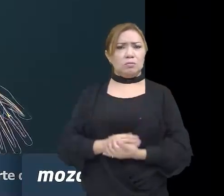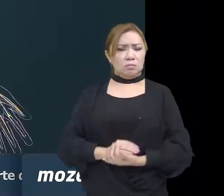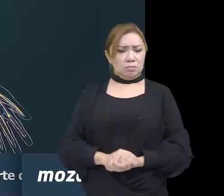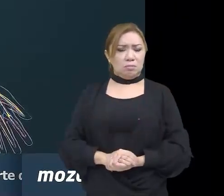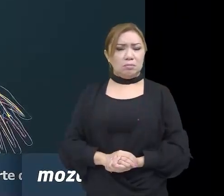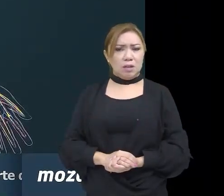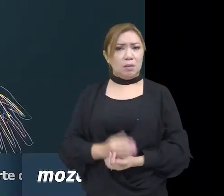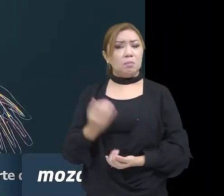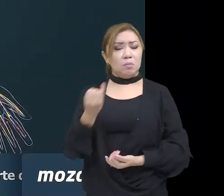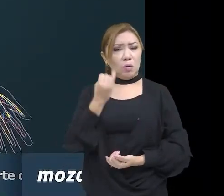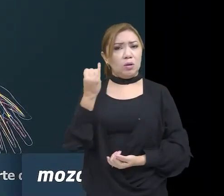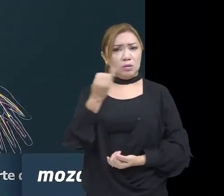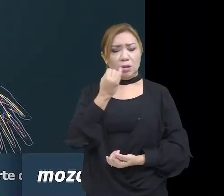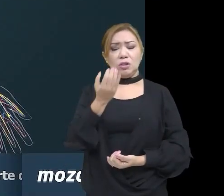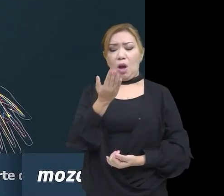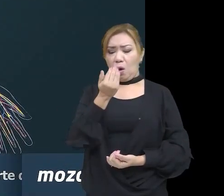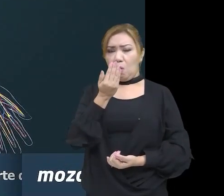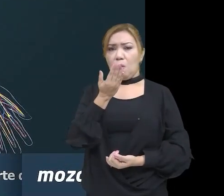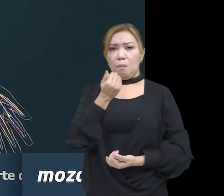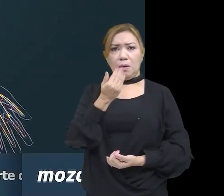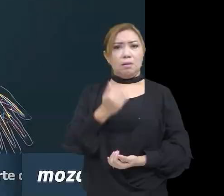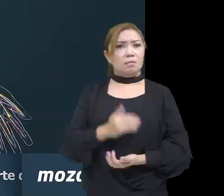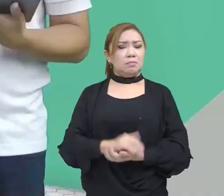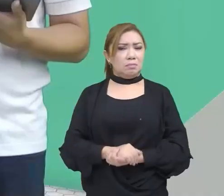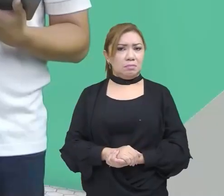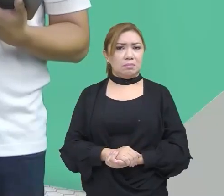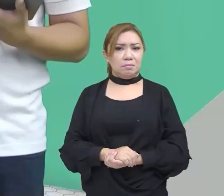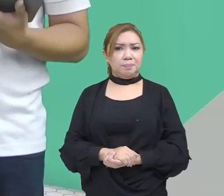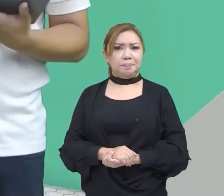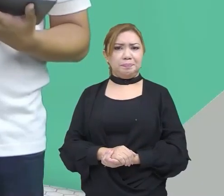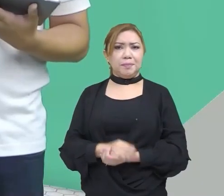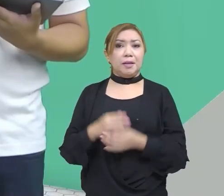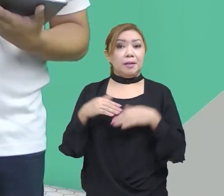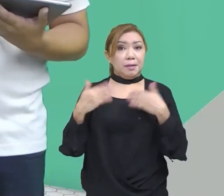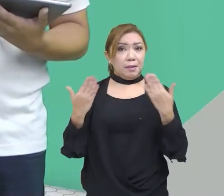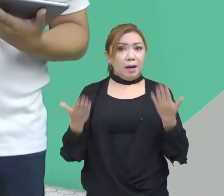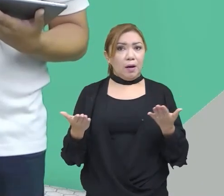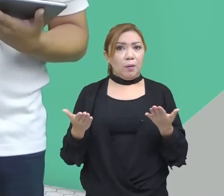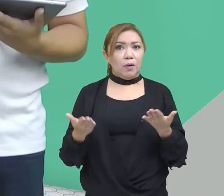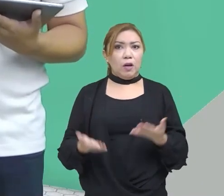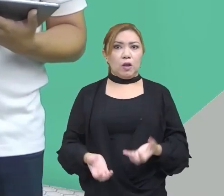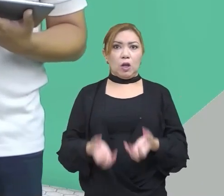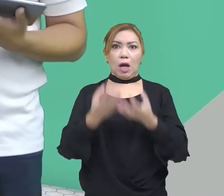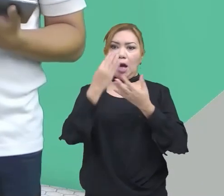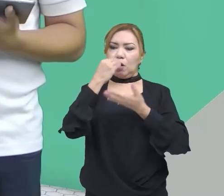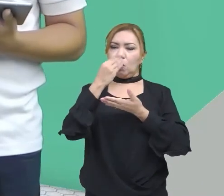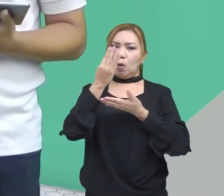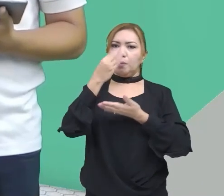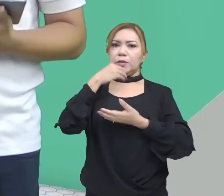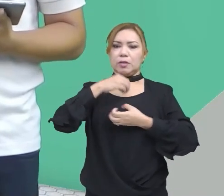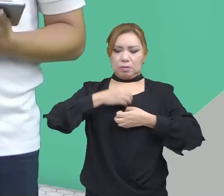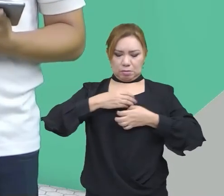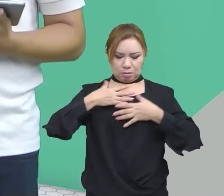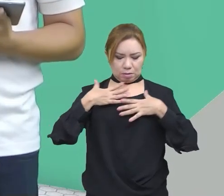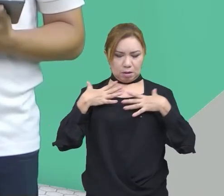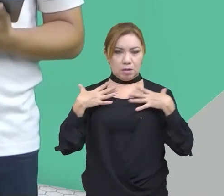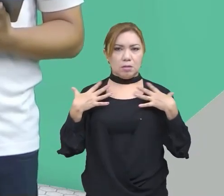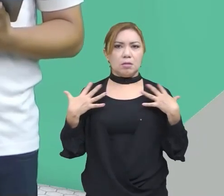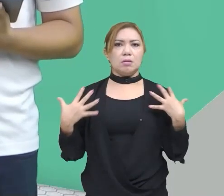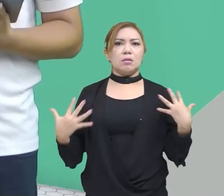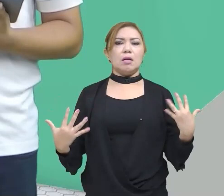é através do sistema digestório que nós absorvemos, né, os alimentos, para que,